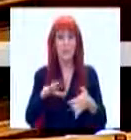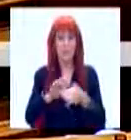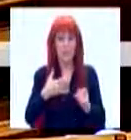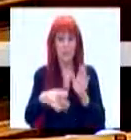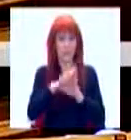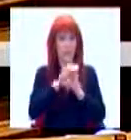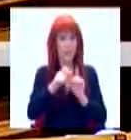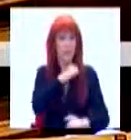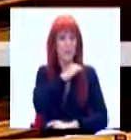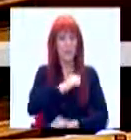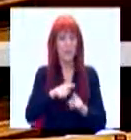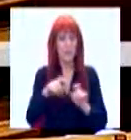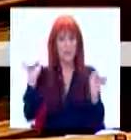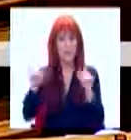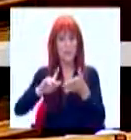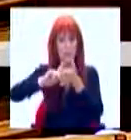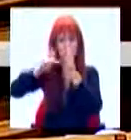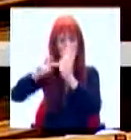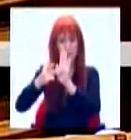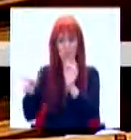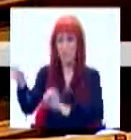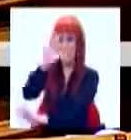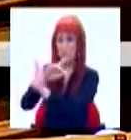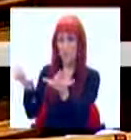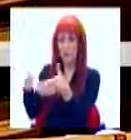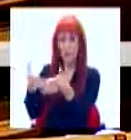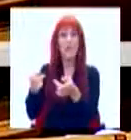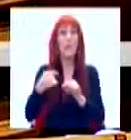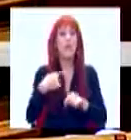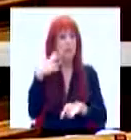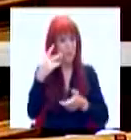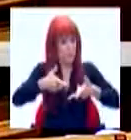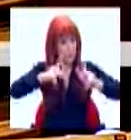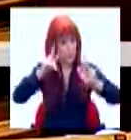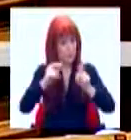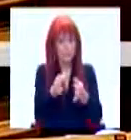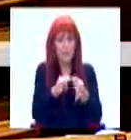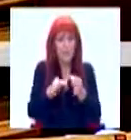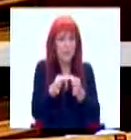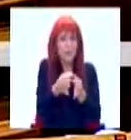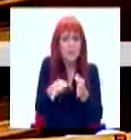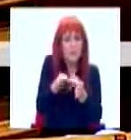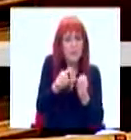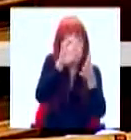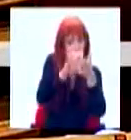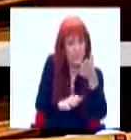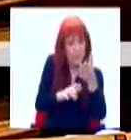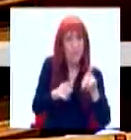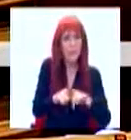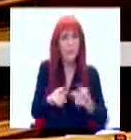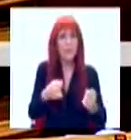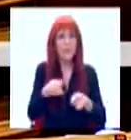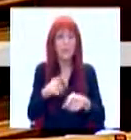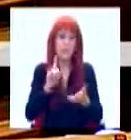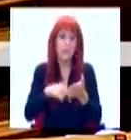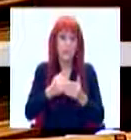Decreto-Lei autorizado foi consertado tecnicamente com a Comissão Europeia, mas estamos naturalmente disponíveis para ajustamentos no respectivo texto, sempre dentro dos